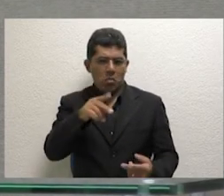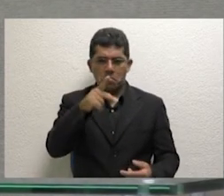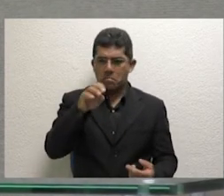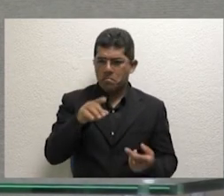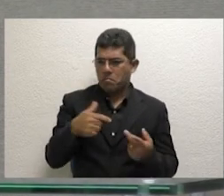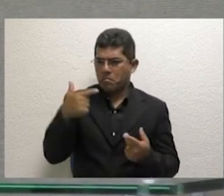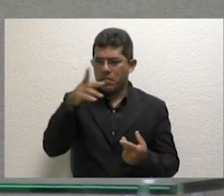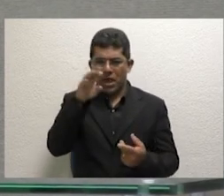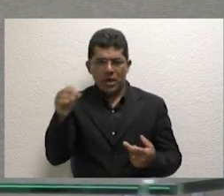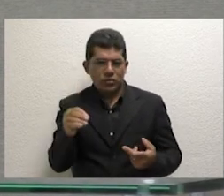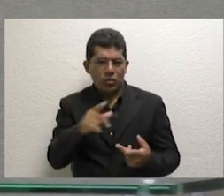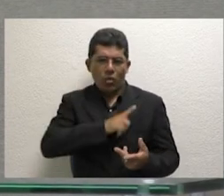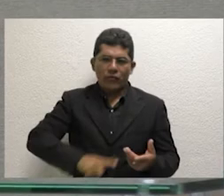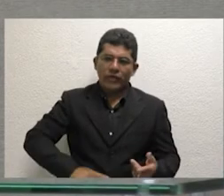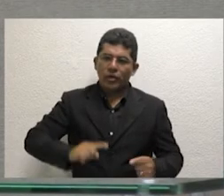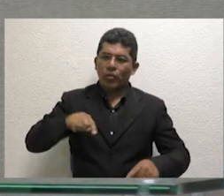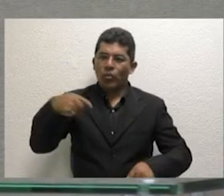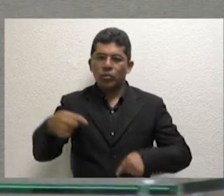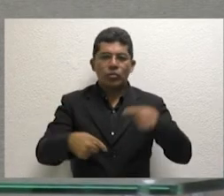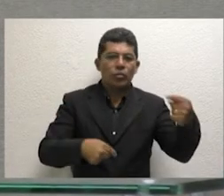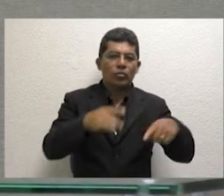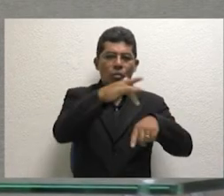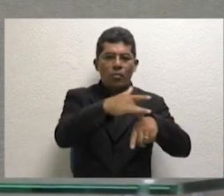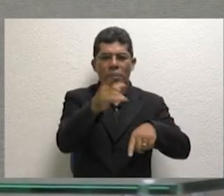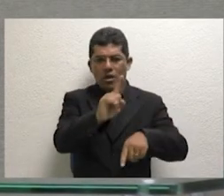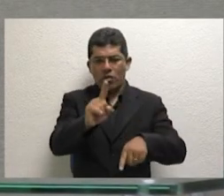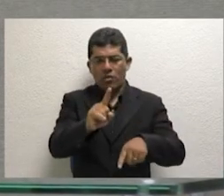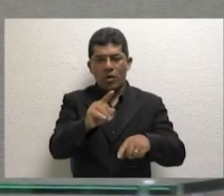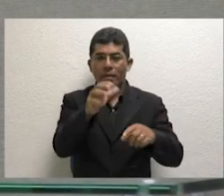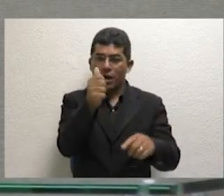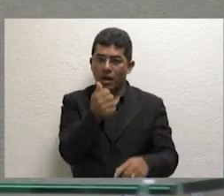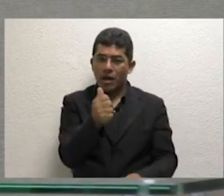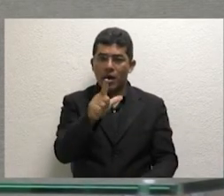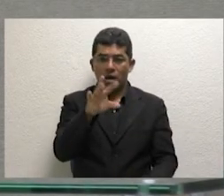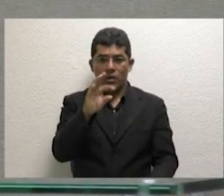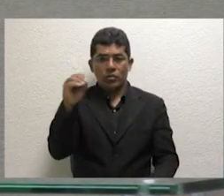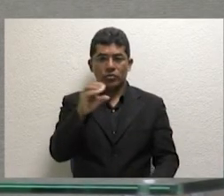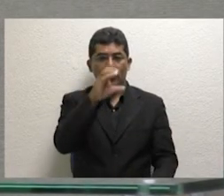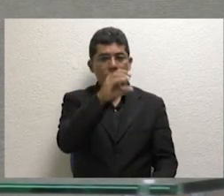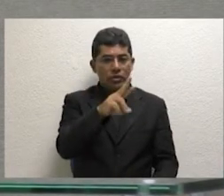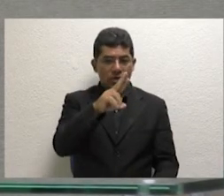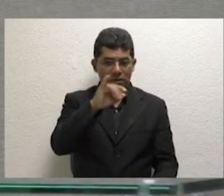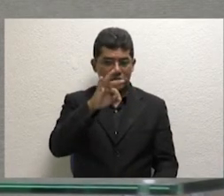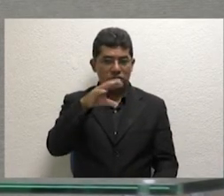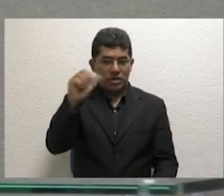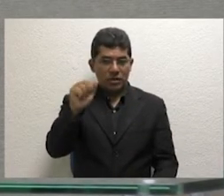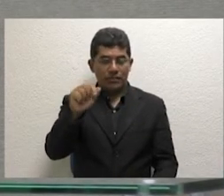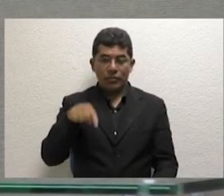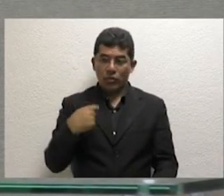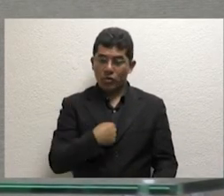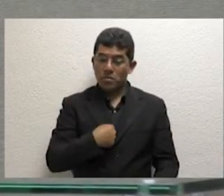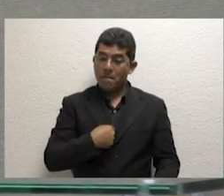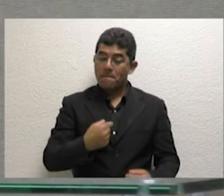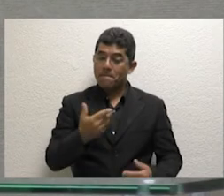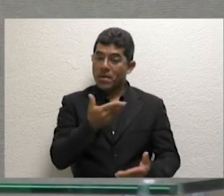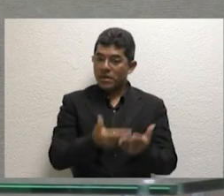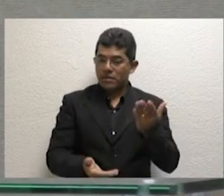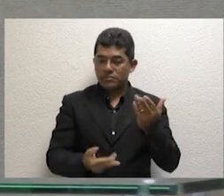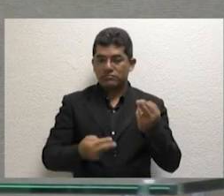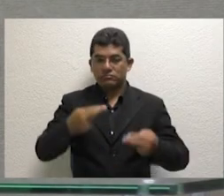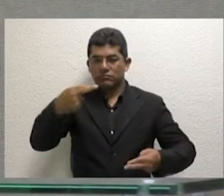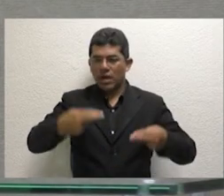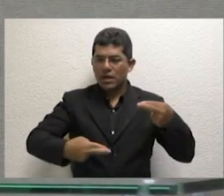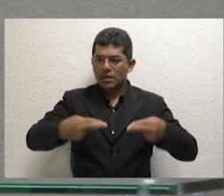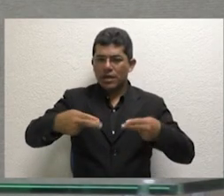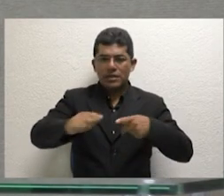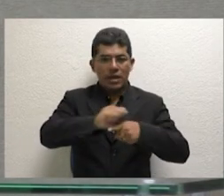governo tal governo qual é uma autocrítica nós perdemos a guerra da borracha quando não